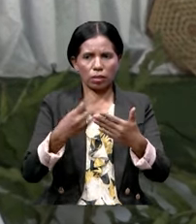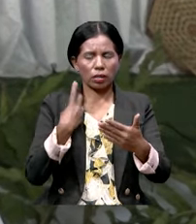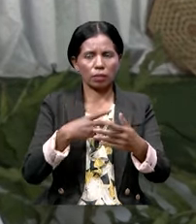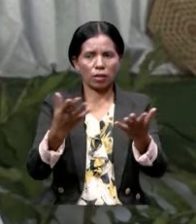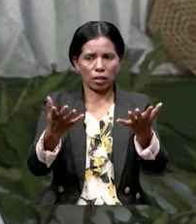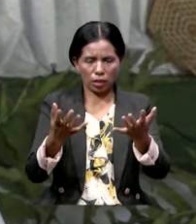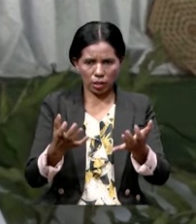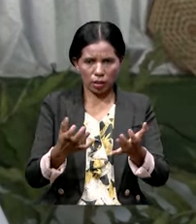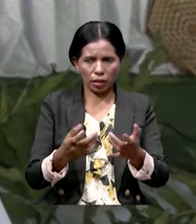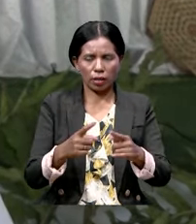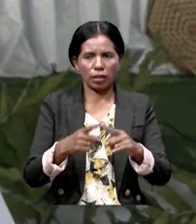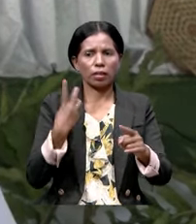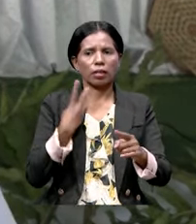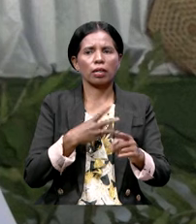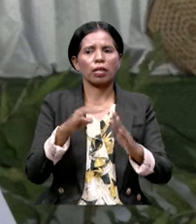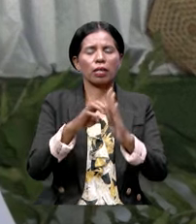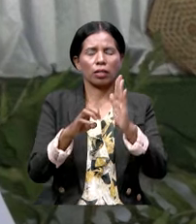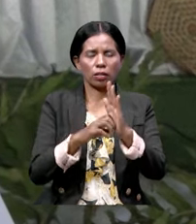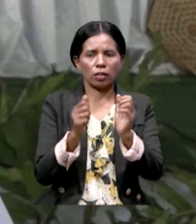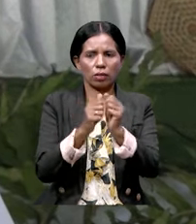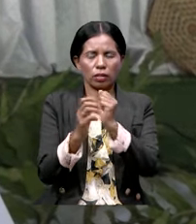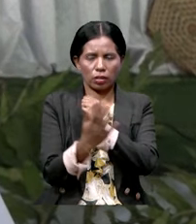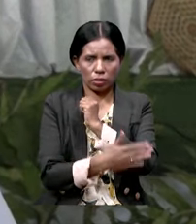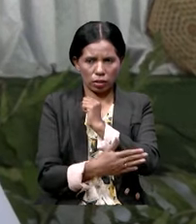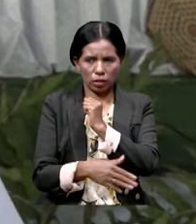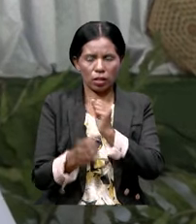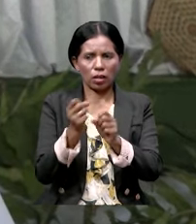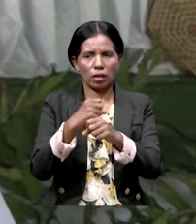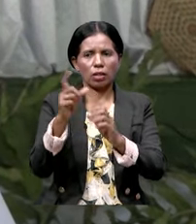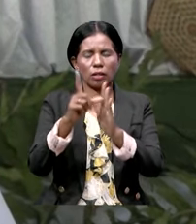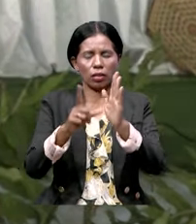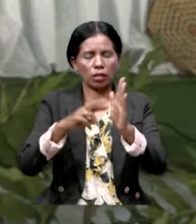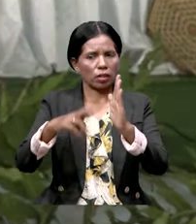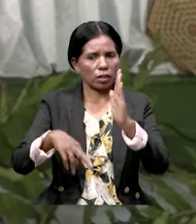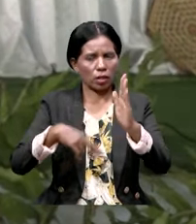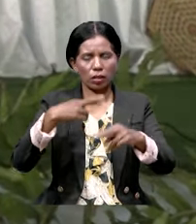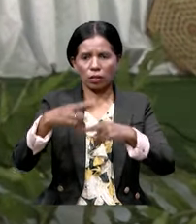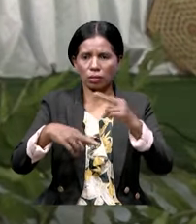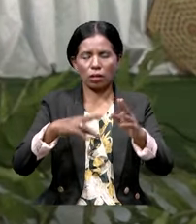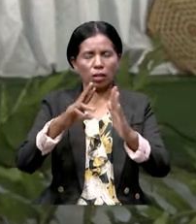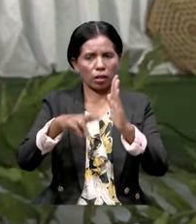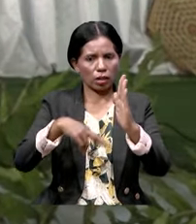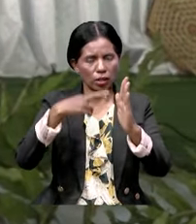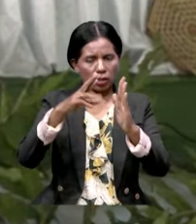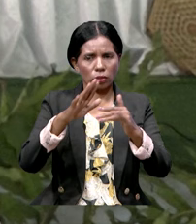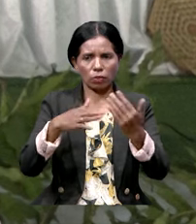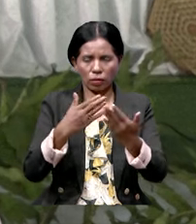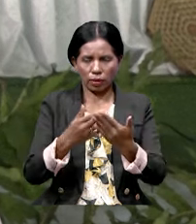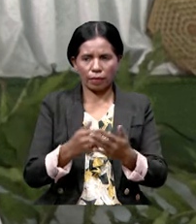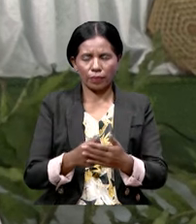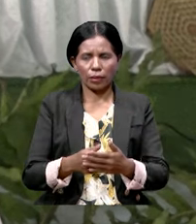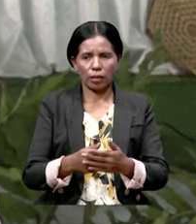kwa estado ho nasau nema i kus mai halu lei para regula bo tutu i ene al ne ne